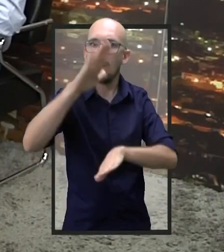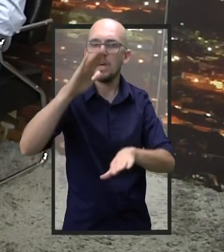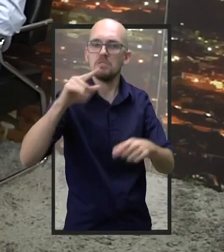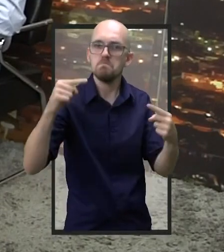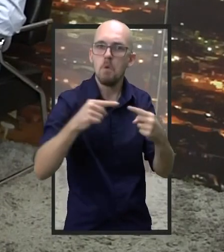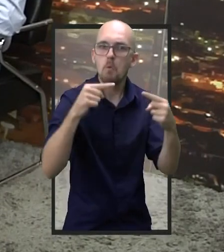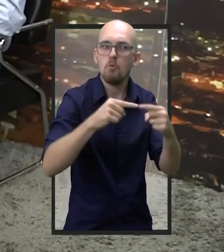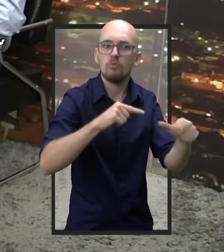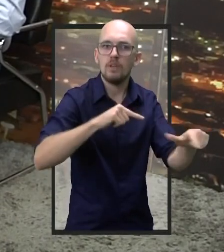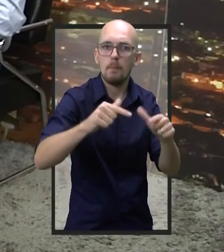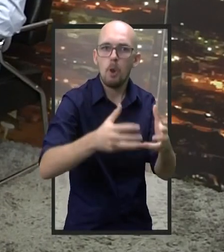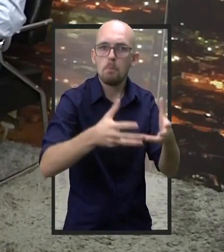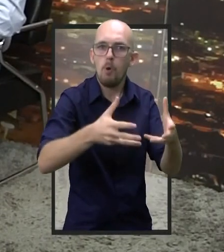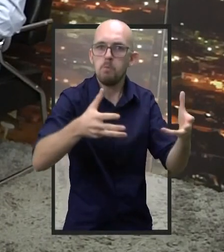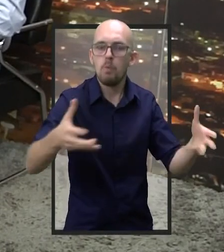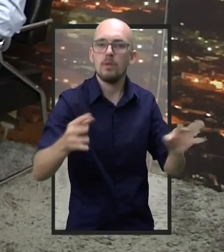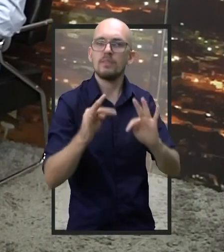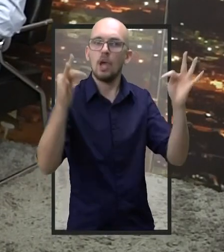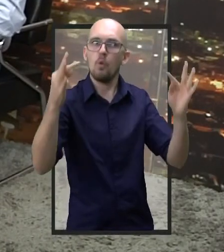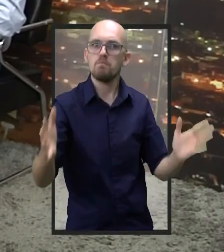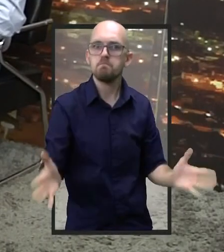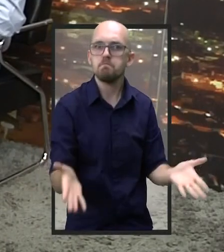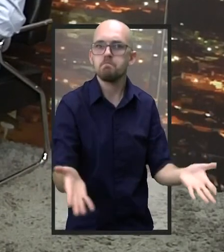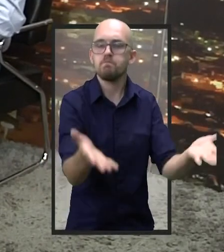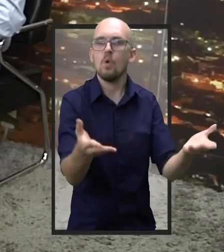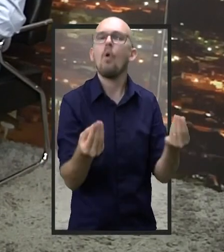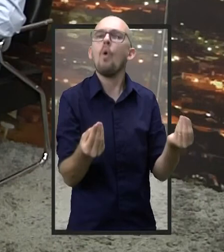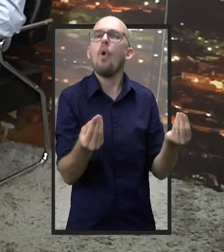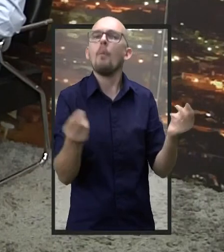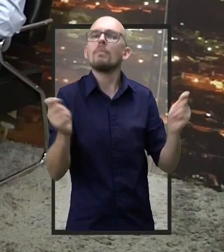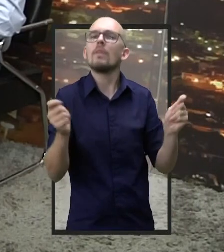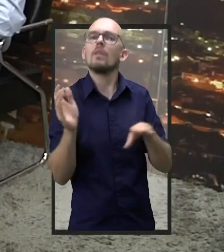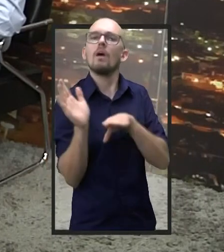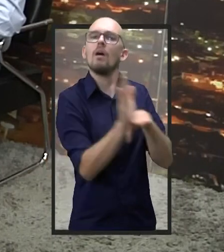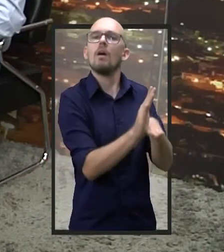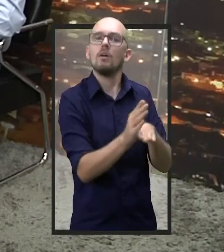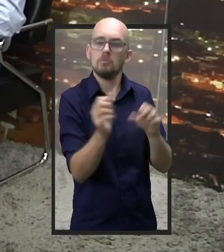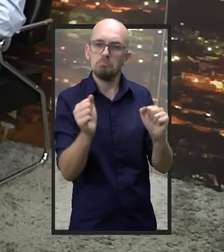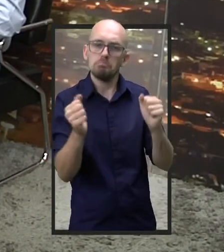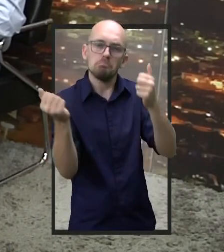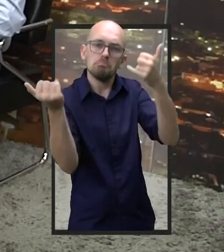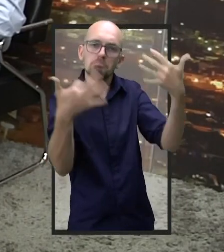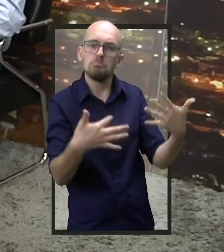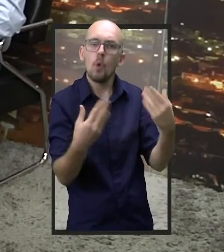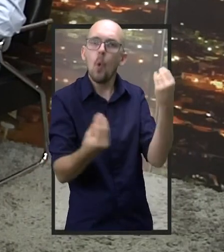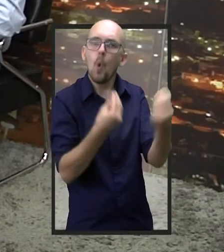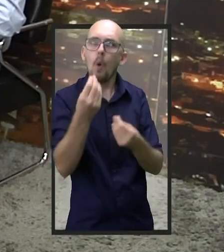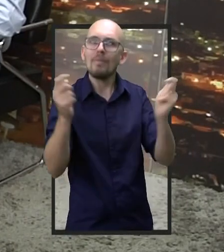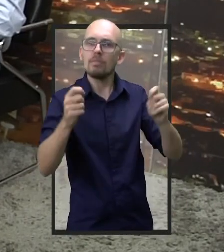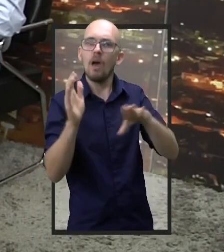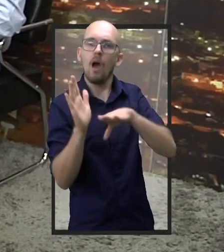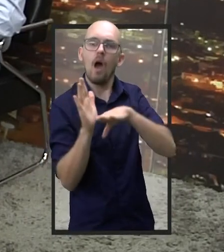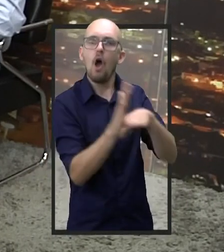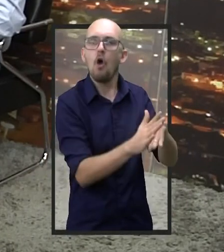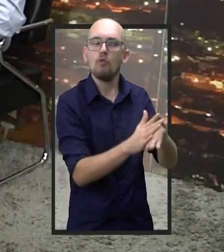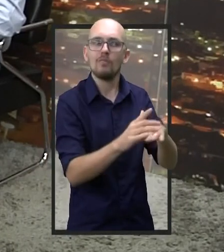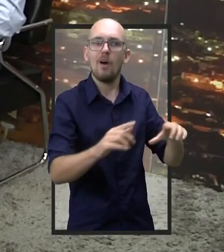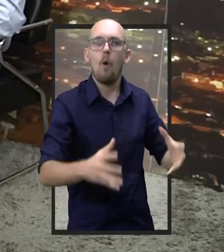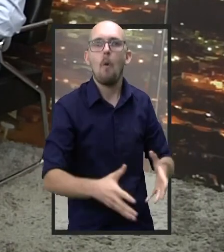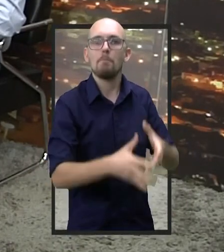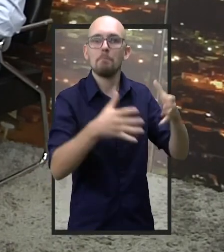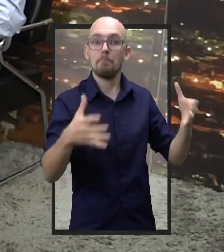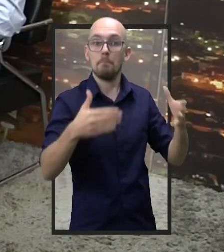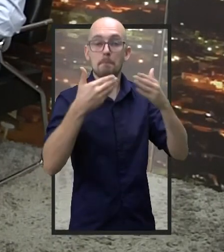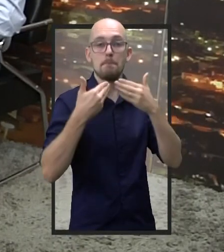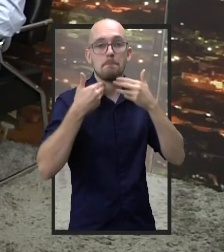mais tecnologia aqui no nosso Brasil, no nosso estado e na nossa região? Quanto isso pode aumentar